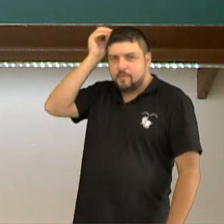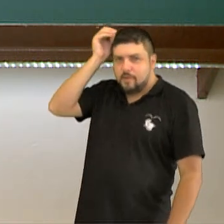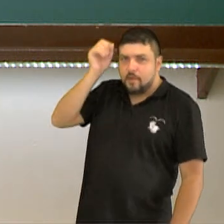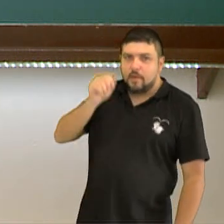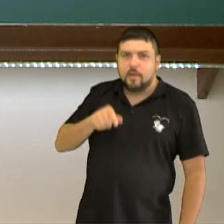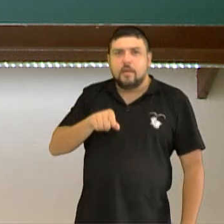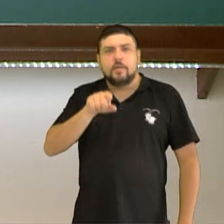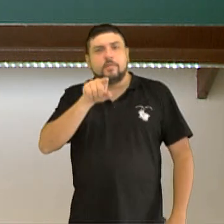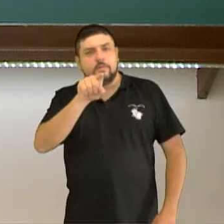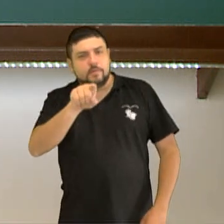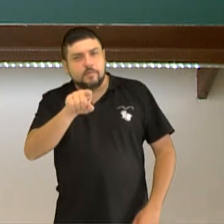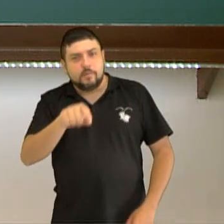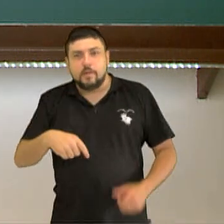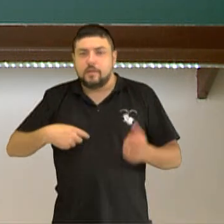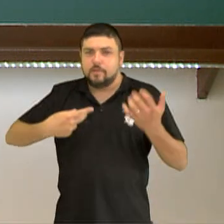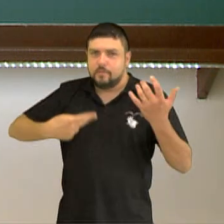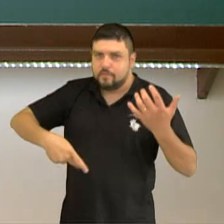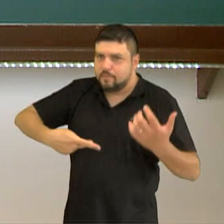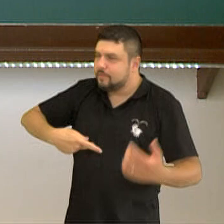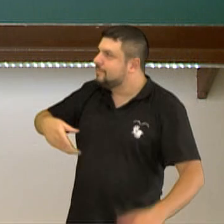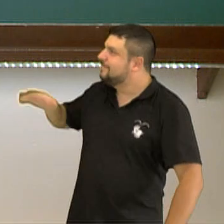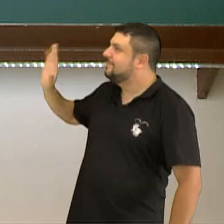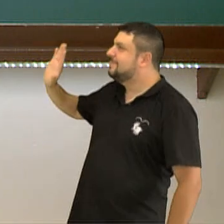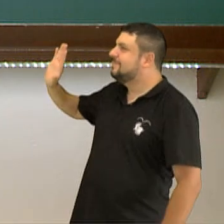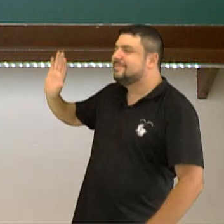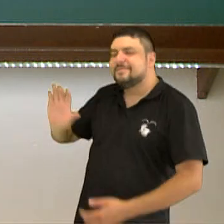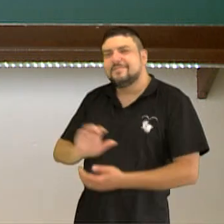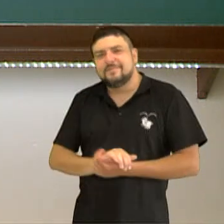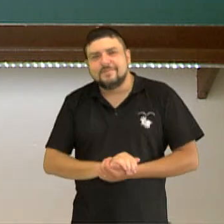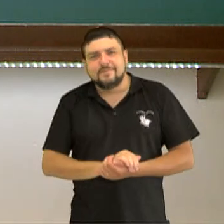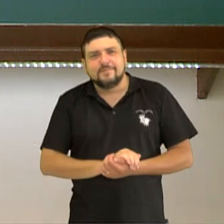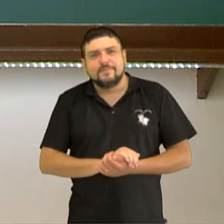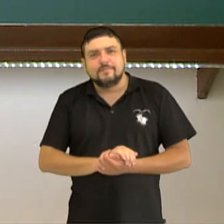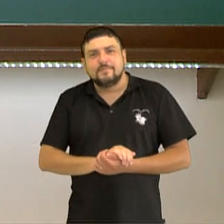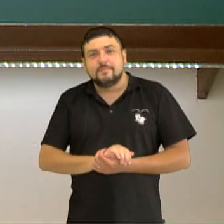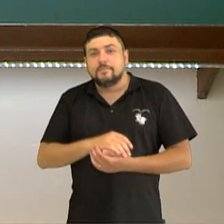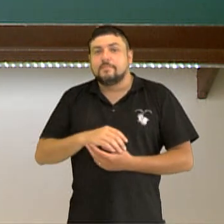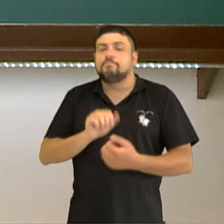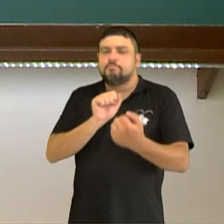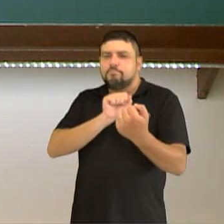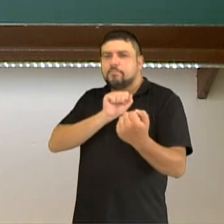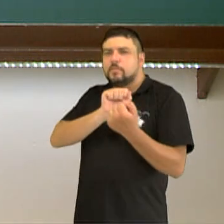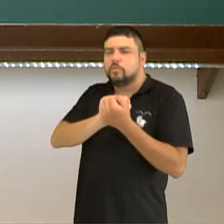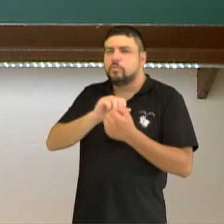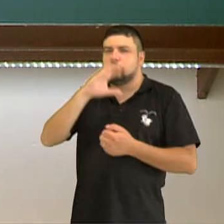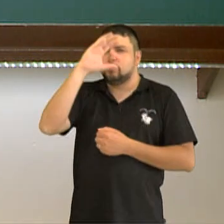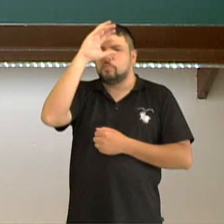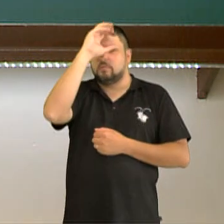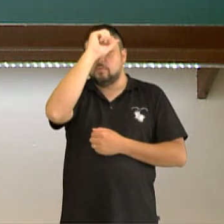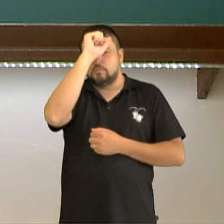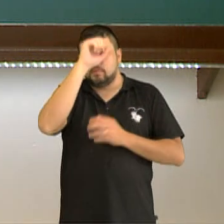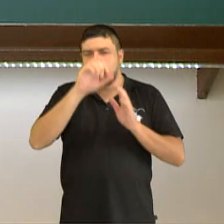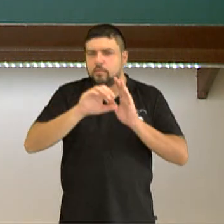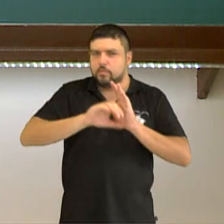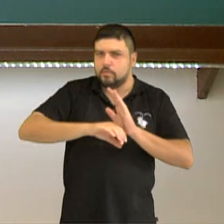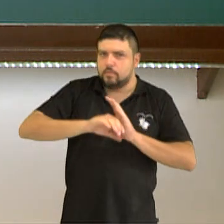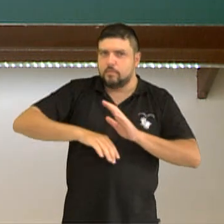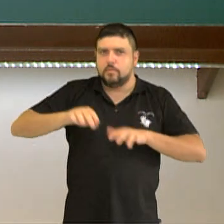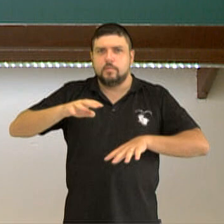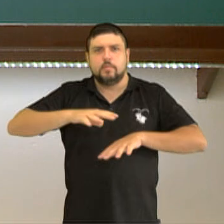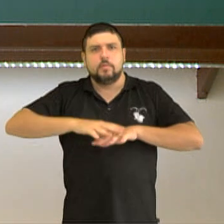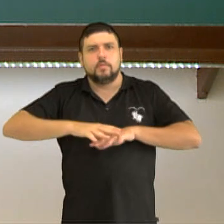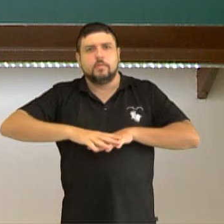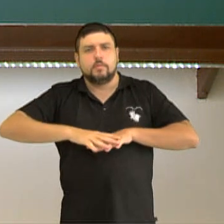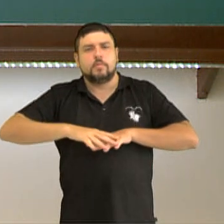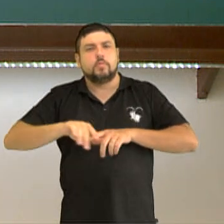casa e o Paulo, tudo bem? Vamos trabalhar alguns conceitos da matemática falando sobre